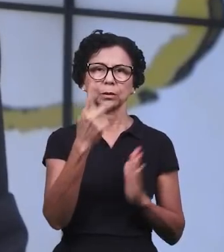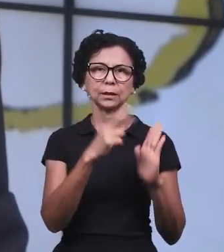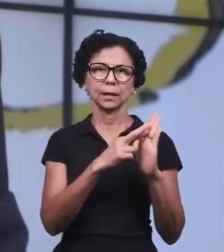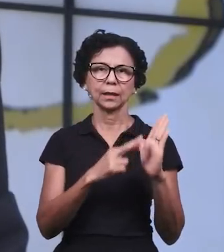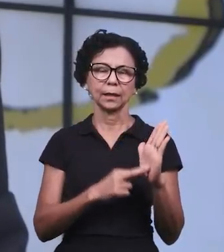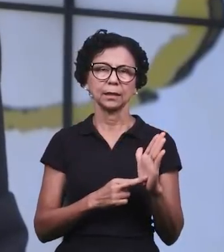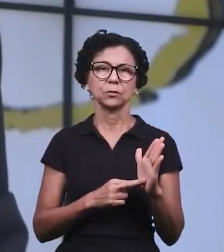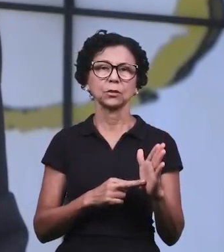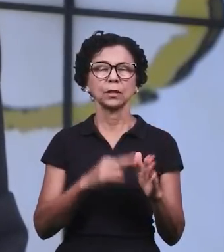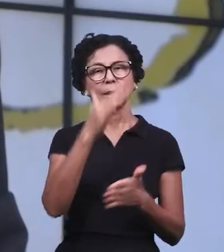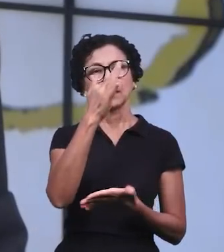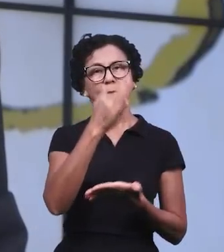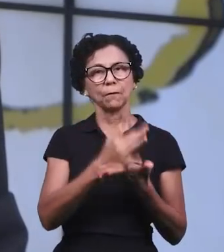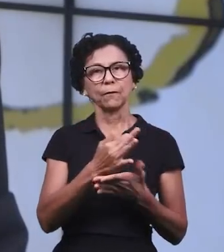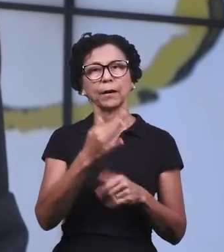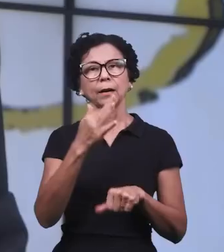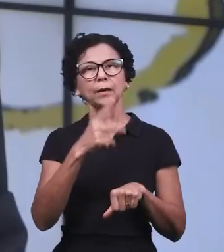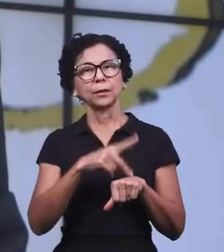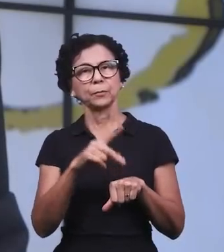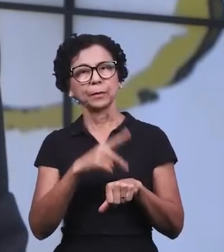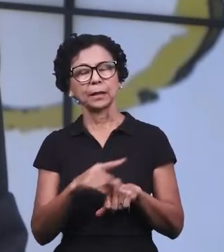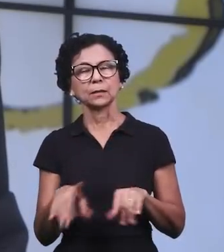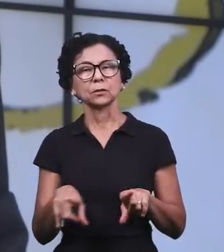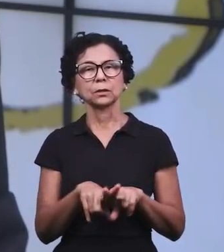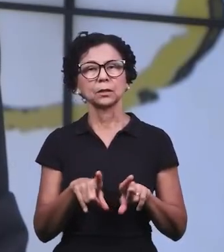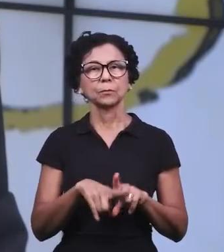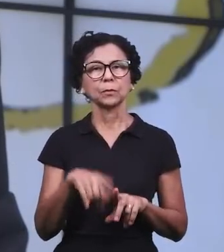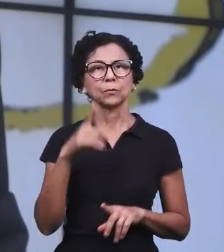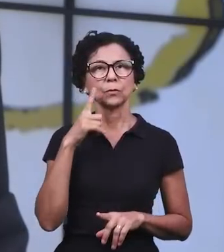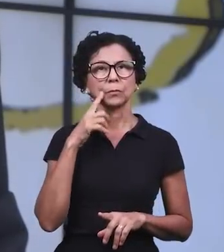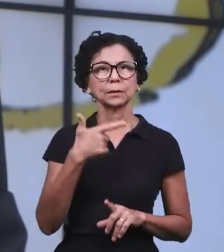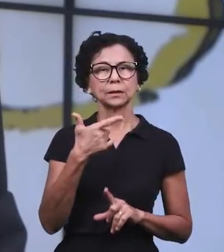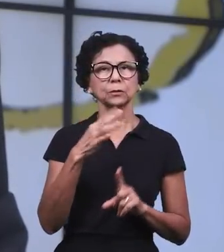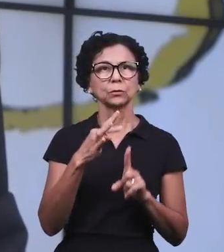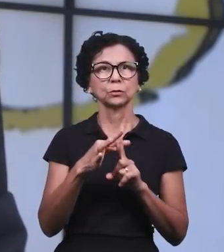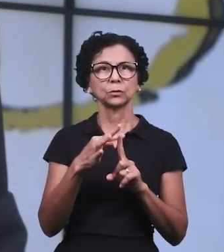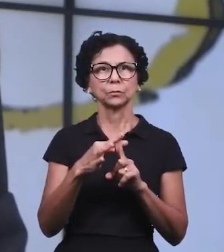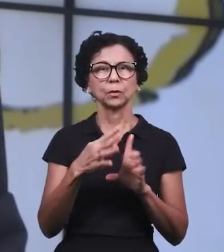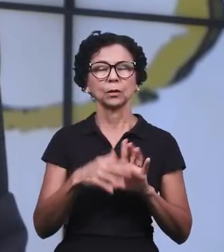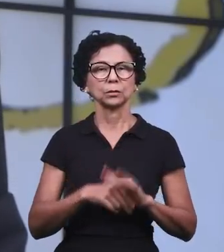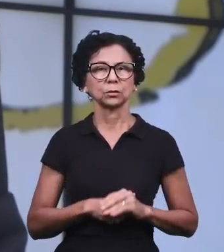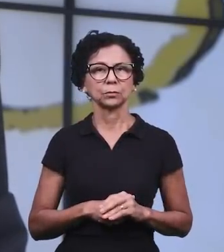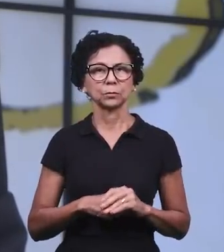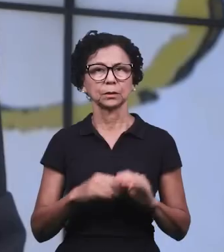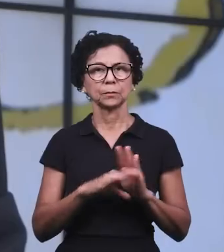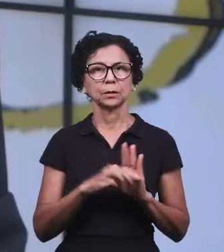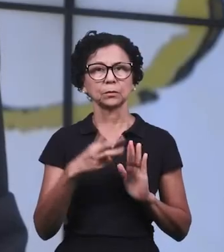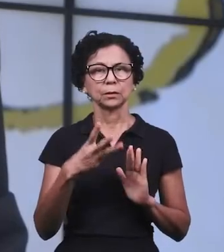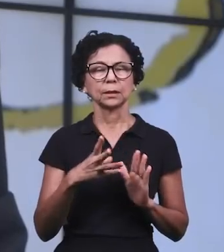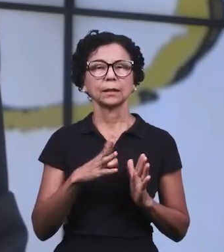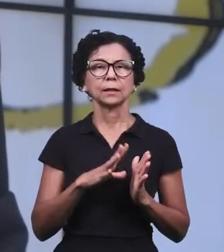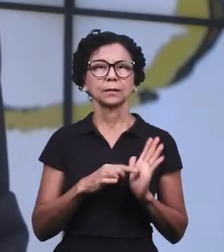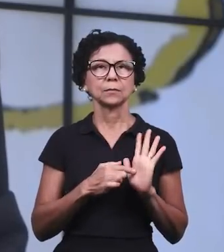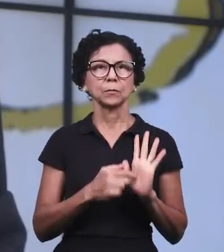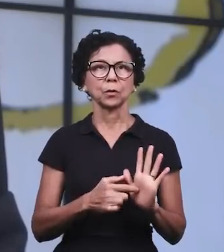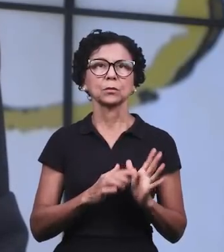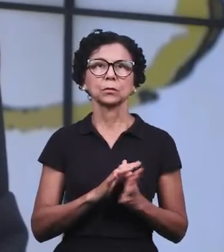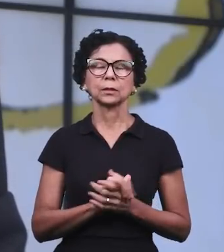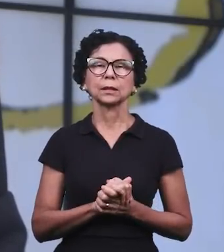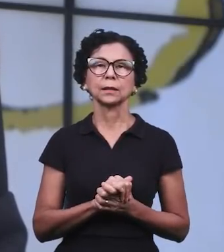aqui, Lutero usou, está em 2 Timóteo capítulo 3, diz assim, toda escritura divinamente inspirada. Ou